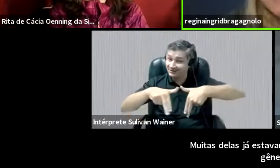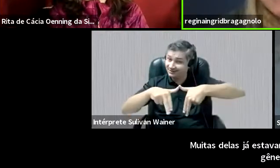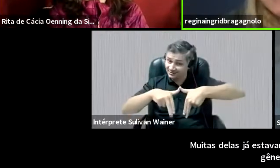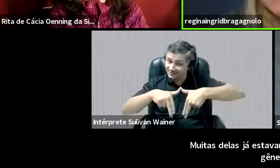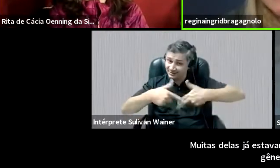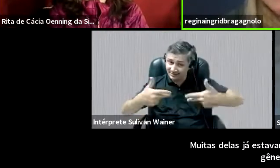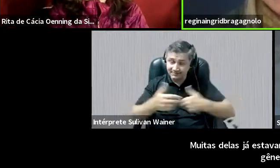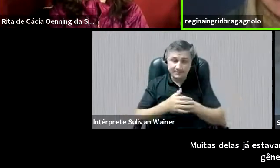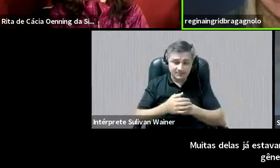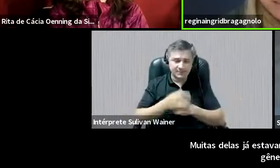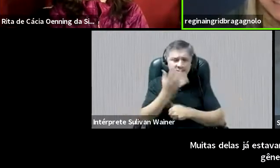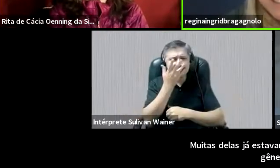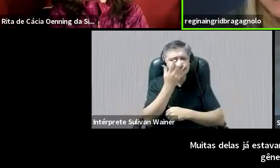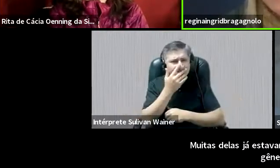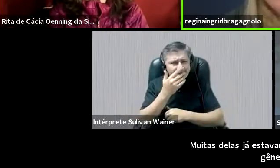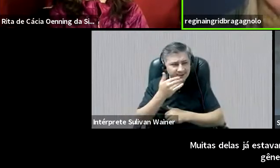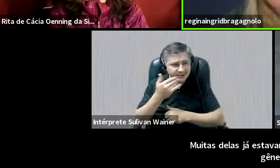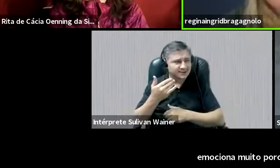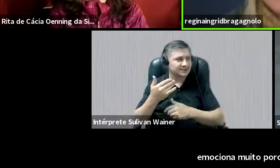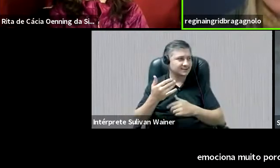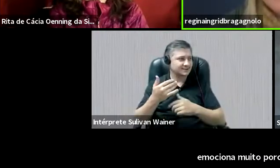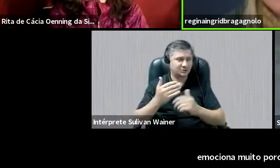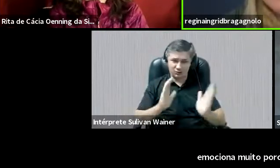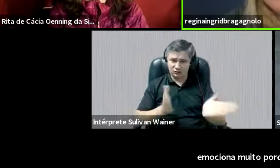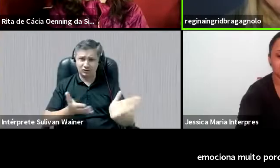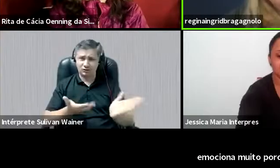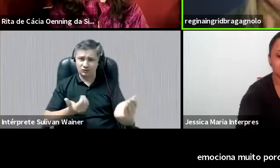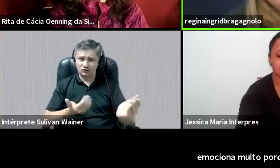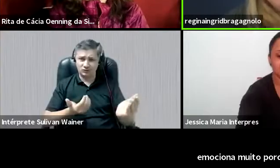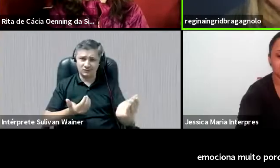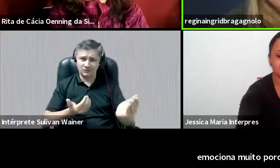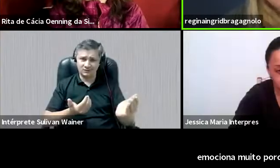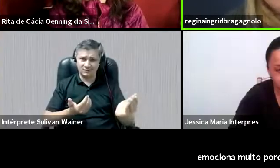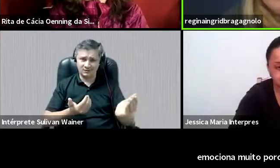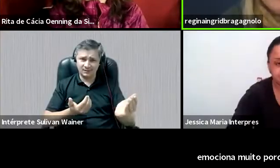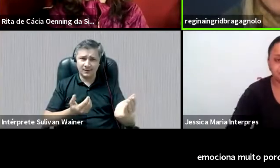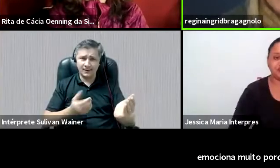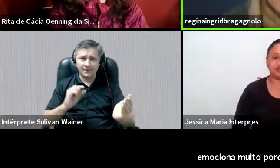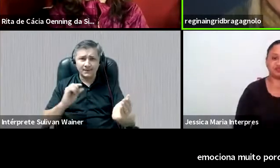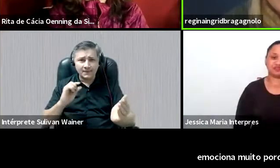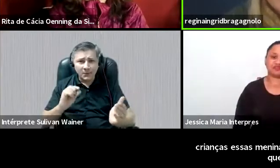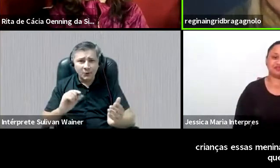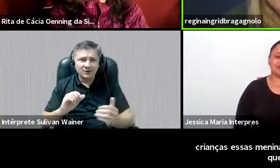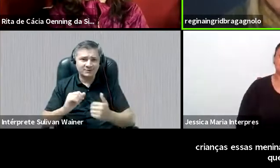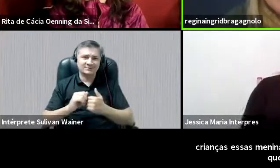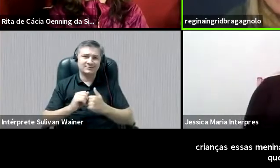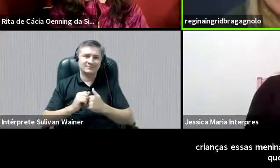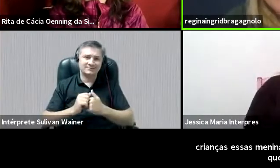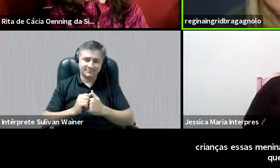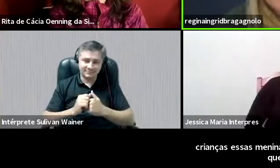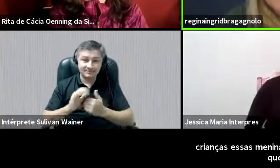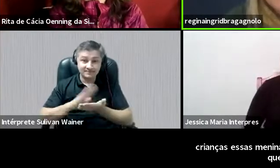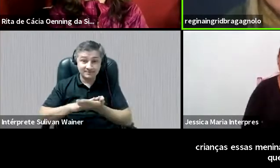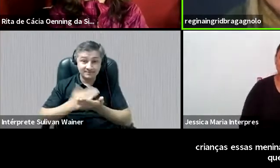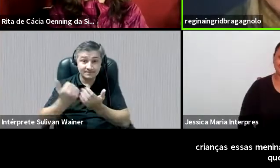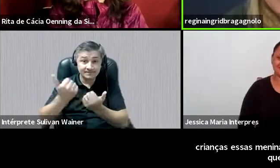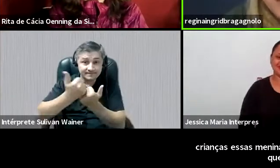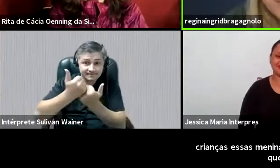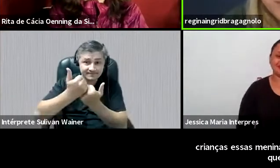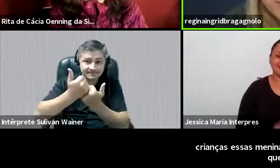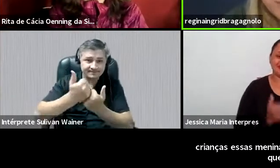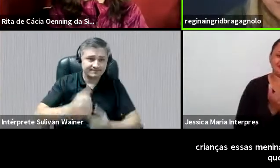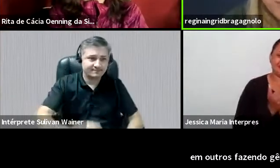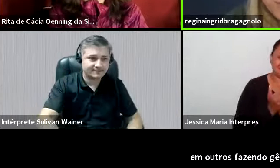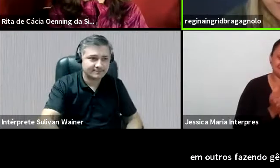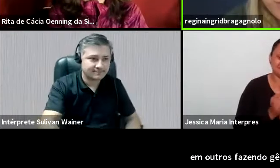essas crianças, essas meninas, já adolescentes, que eram pequenas e outros fazendo gêneros, agora trazem na sua